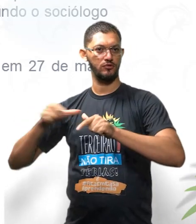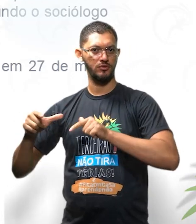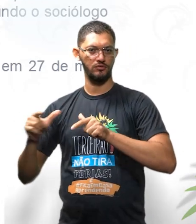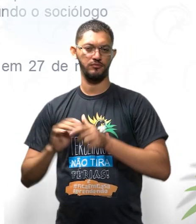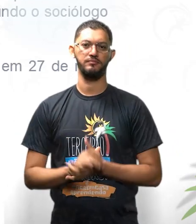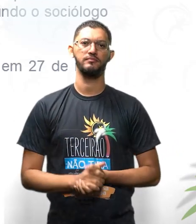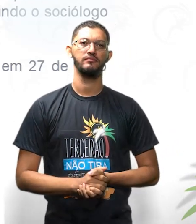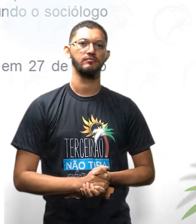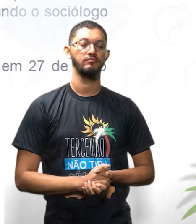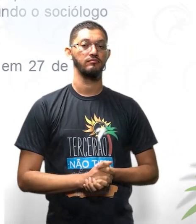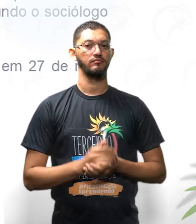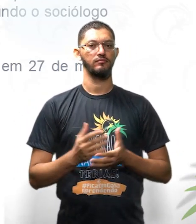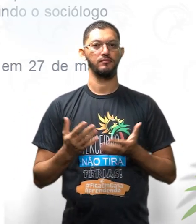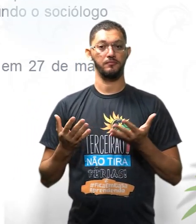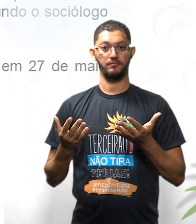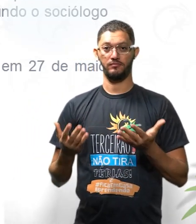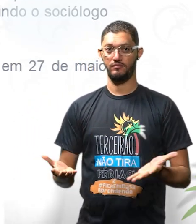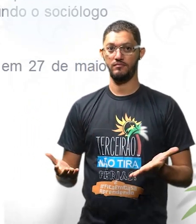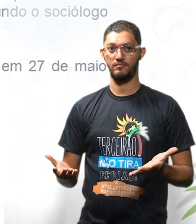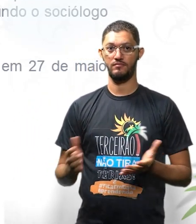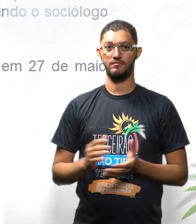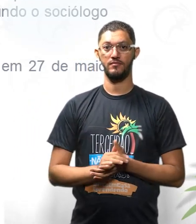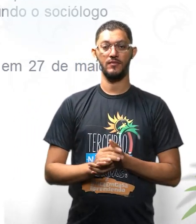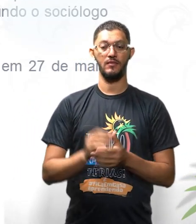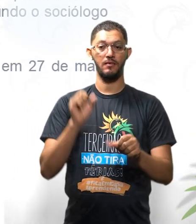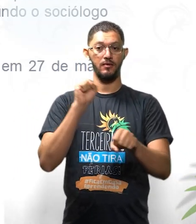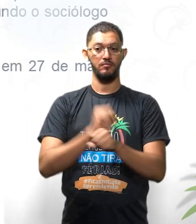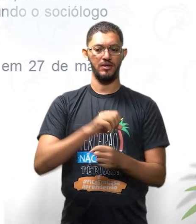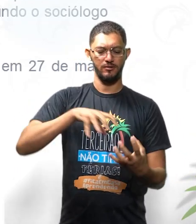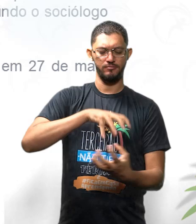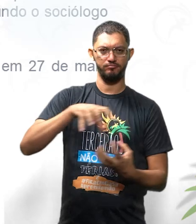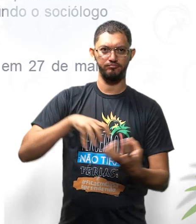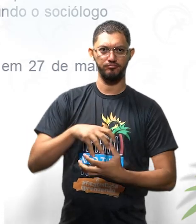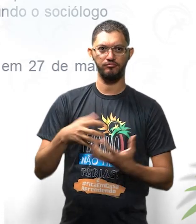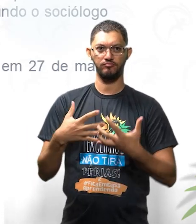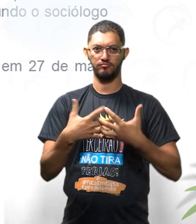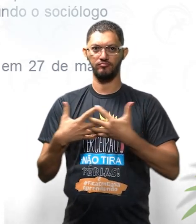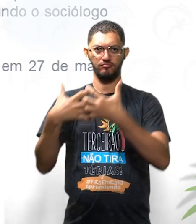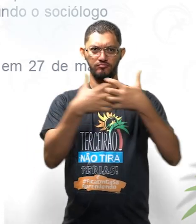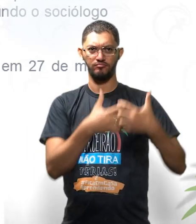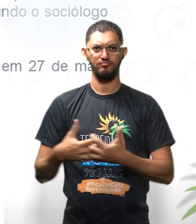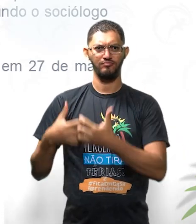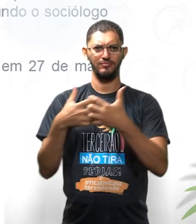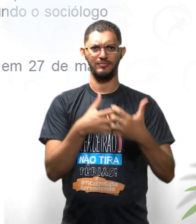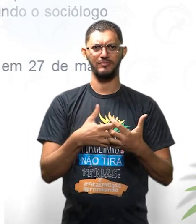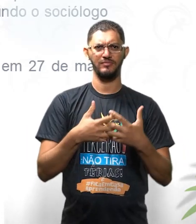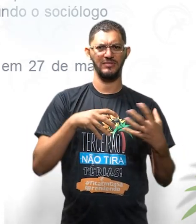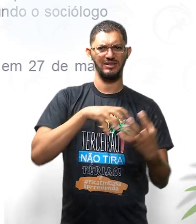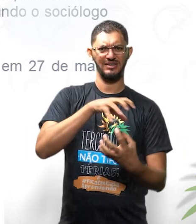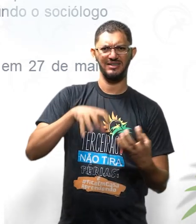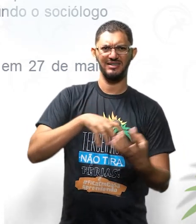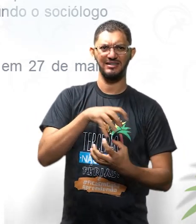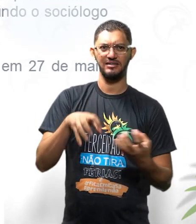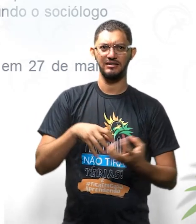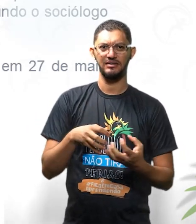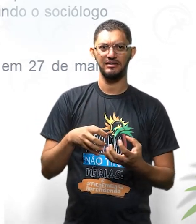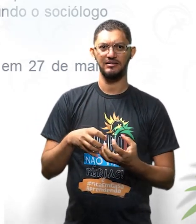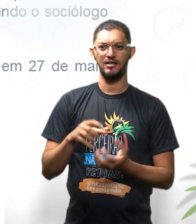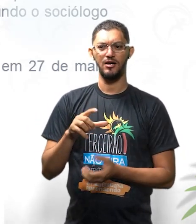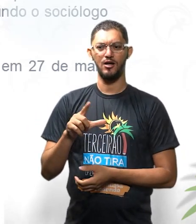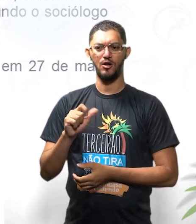trabalhadores. Diante disso, a paralisação de caminhoneiros é um misto de greve e também